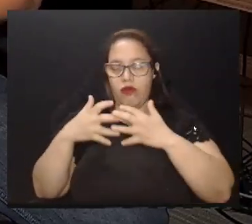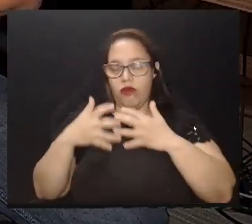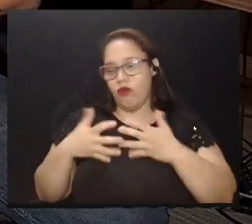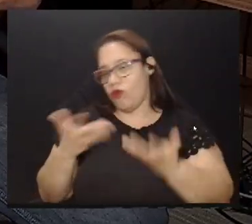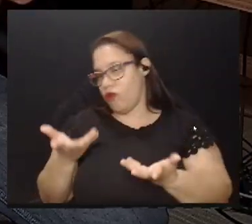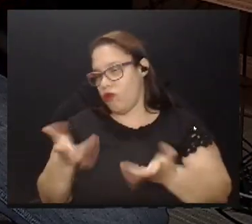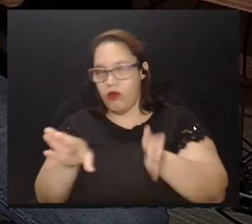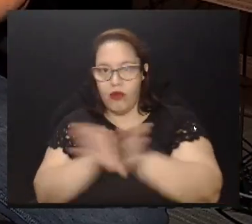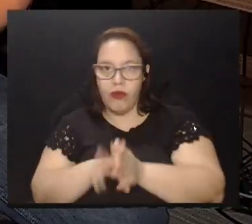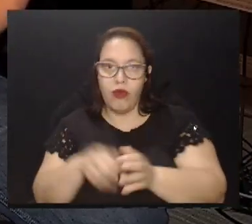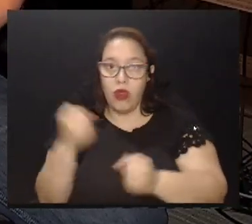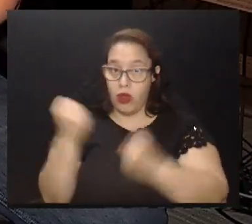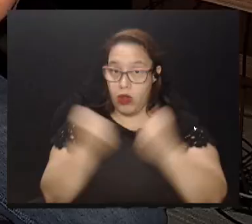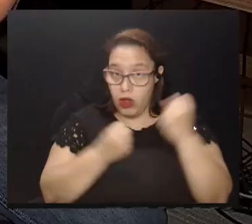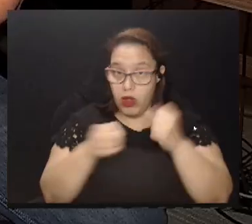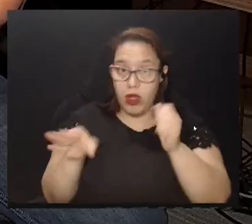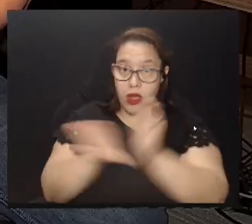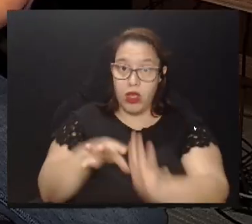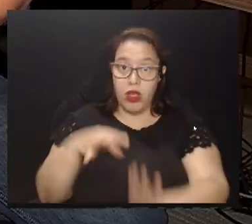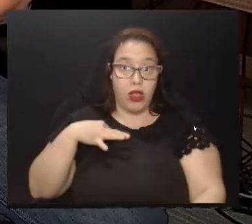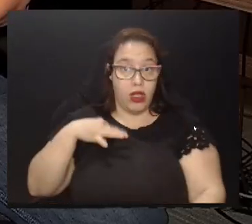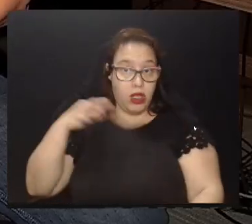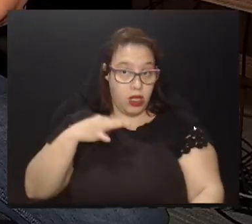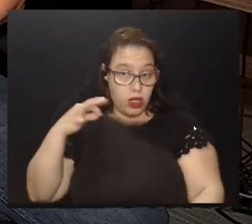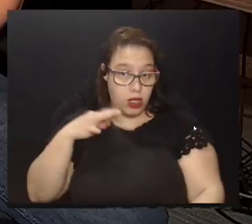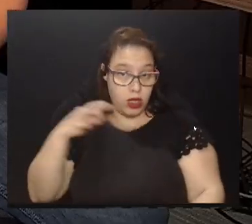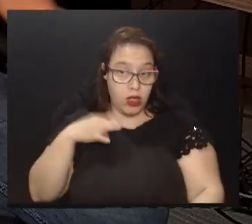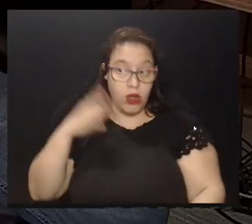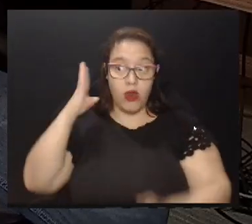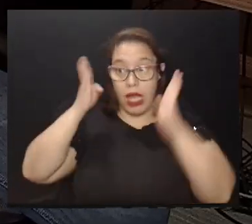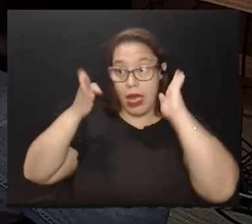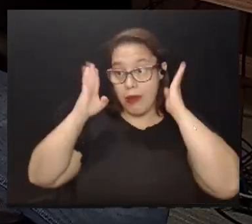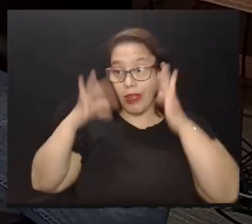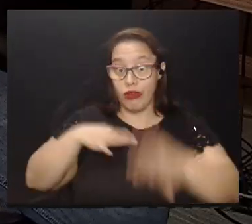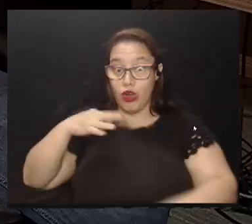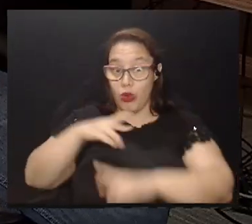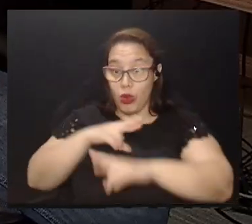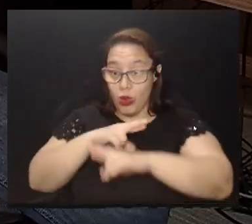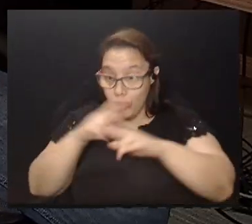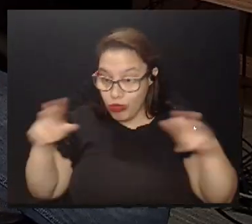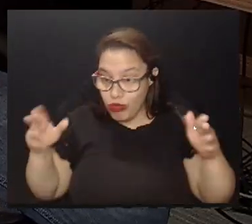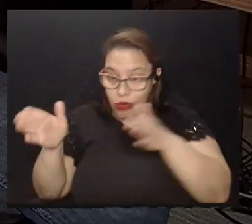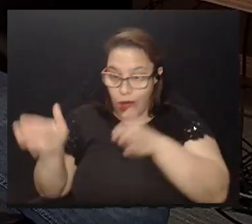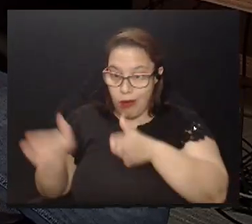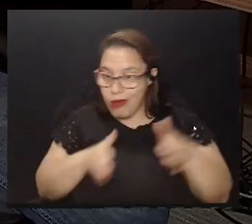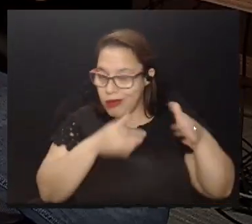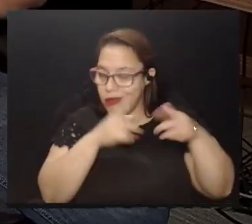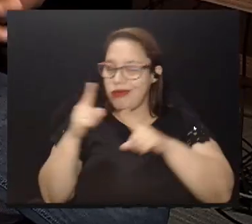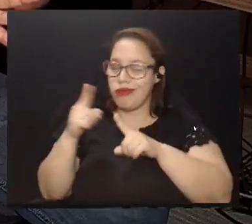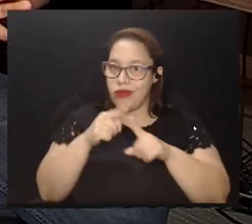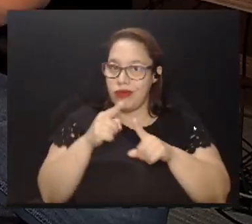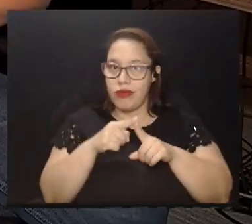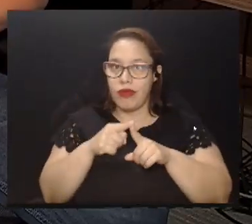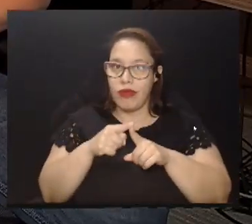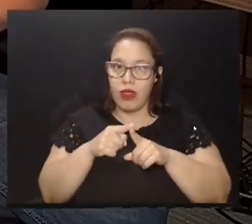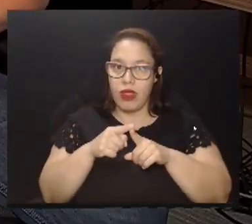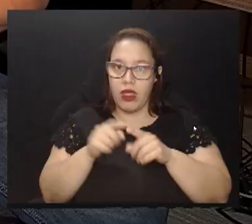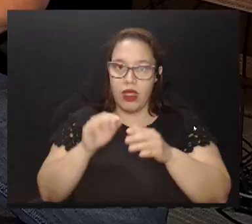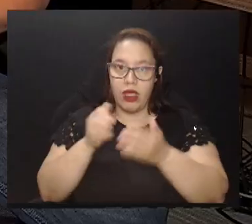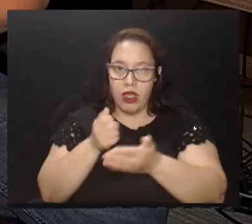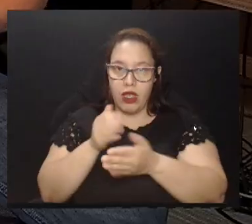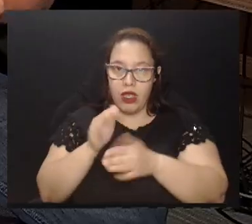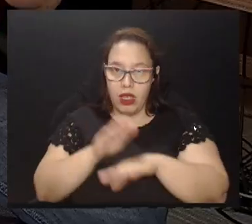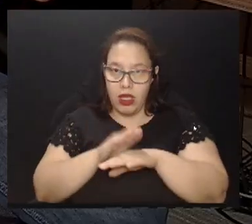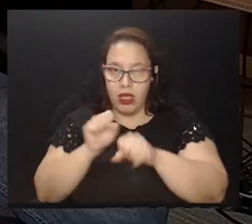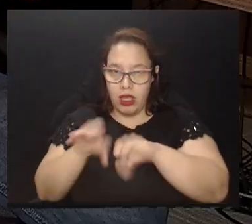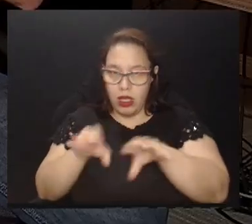de figurino, às vezes um caminhão de figurino também, dependendo do tamanho da produção. Chegam naquela sala de aula, tinha acho que 10 ou 12 figurantes,